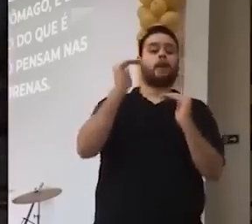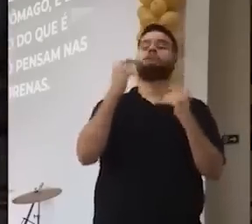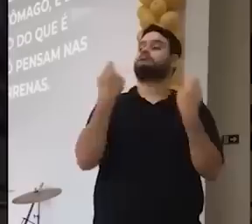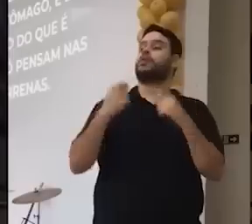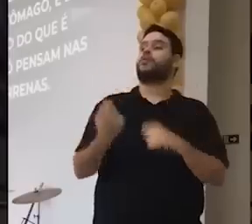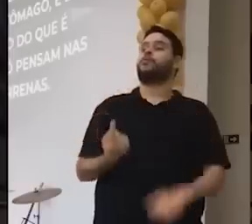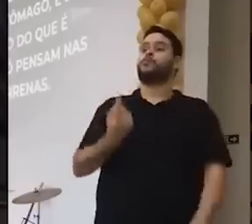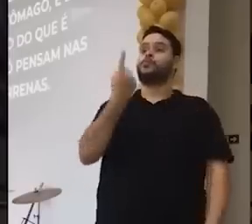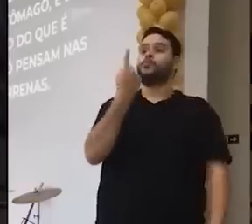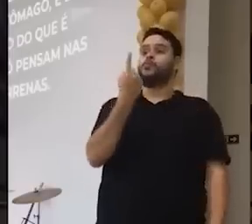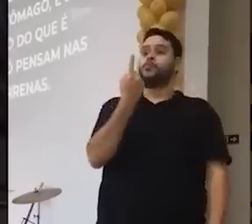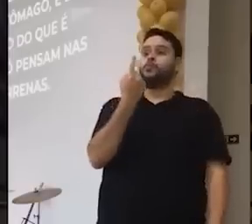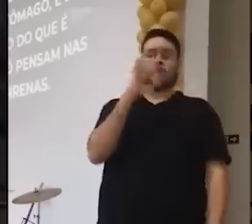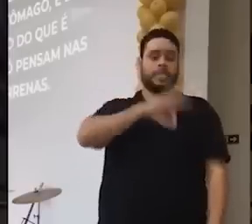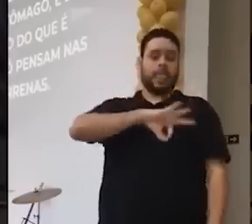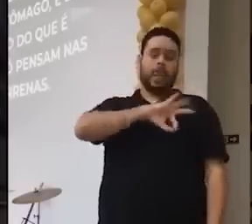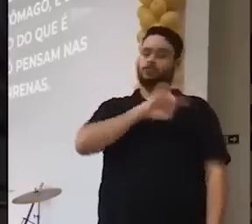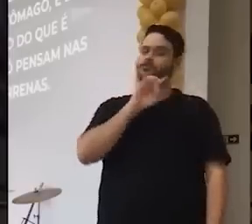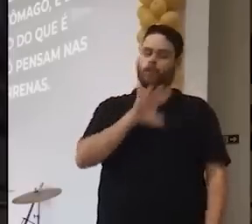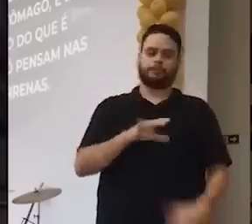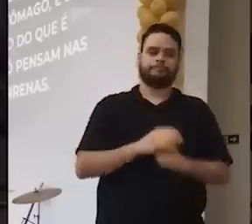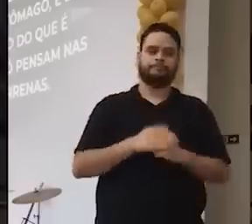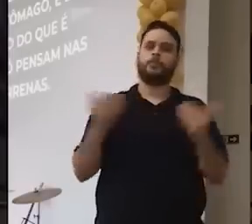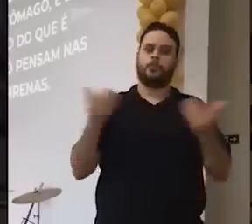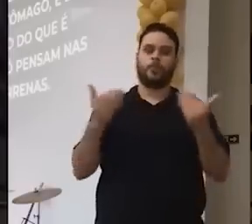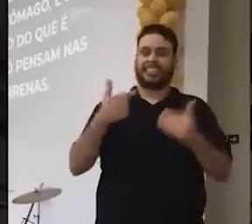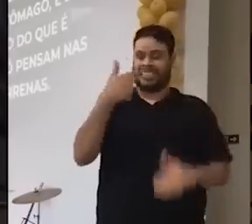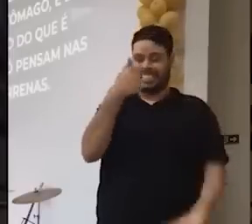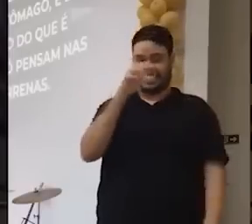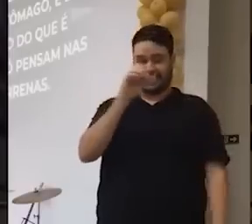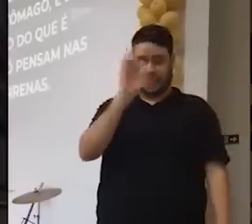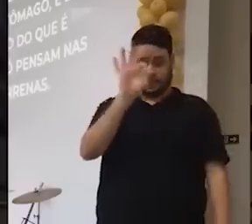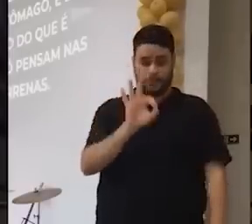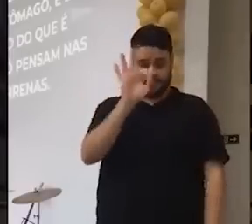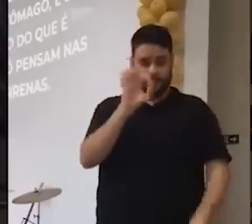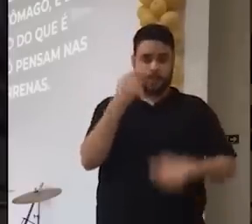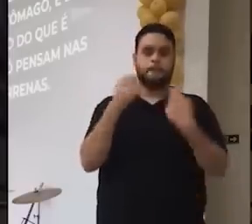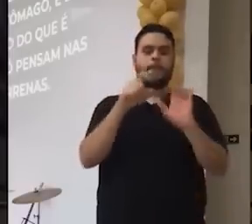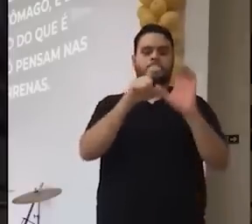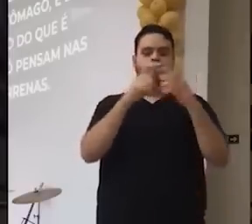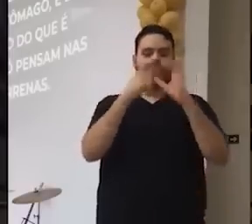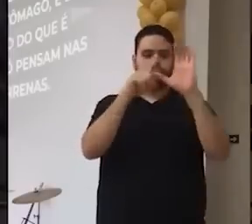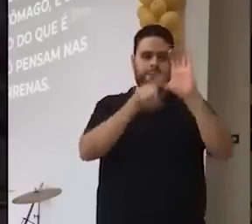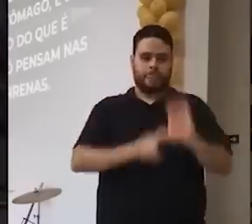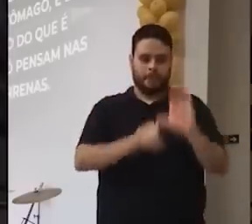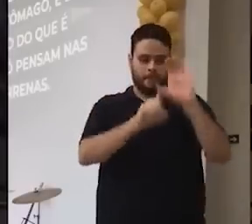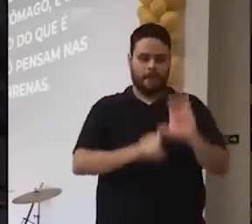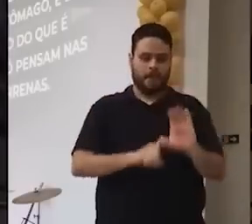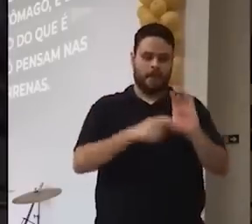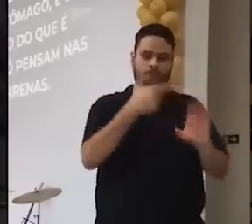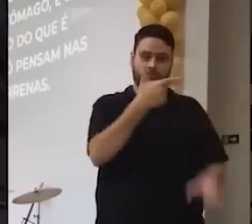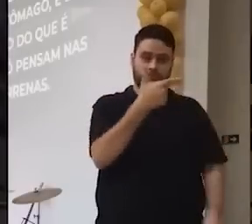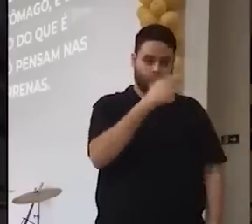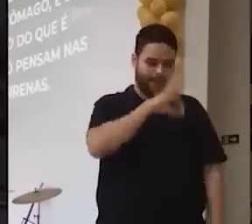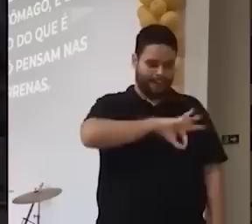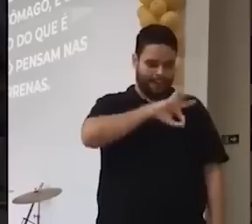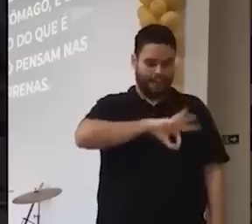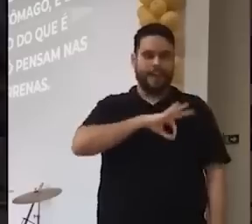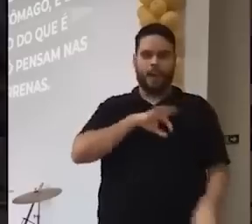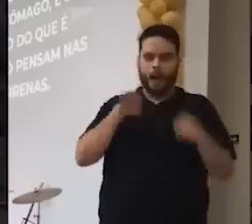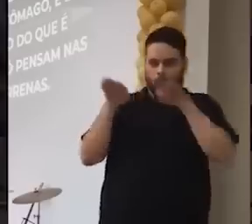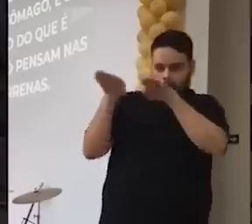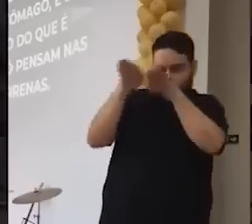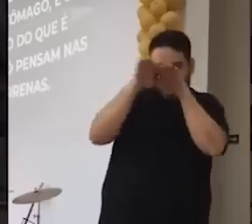manter. Hoje, mais de 70% das famílias dependem de 2 rendas para manter o mesmo padrão. Em outras palavras,